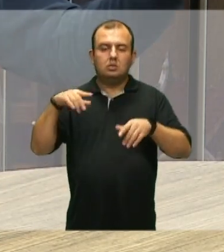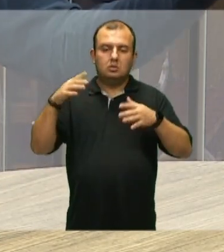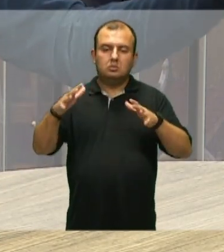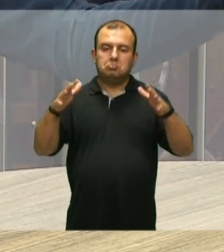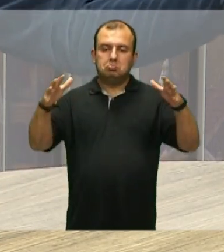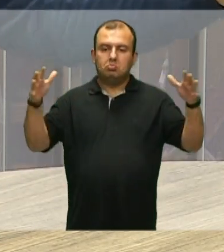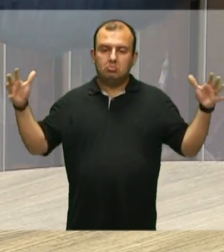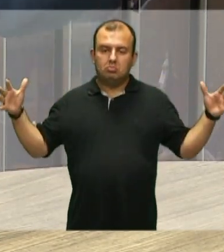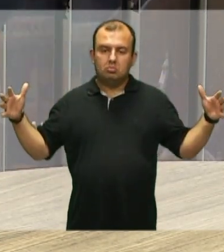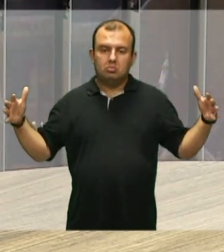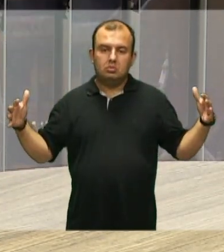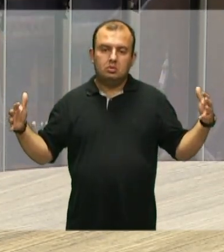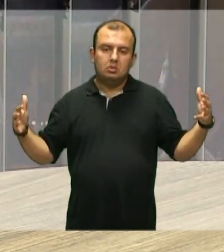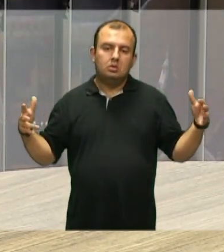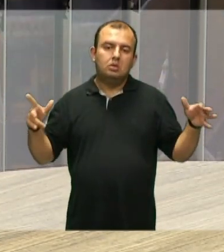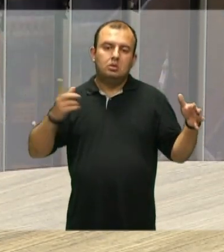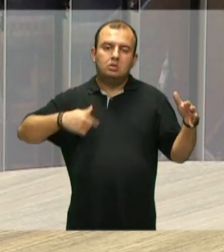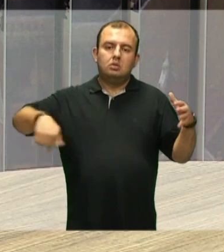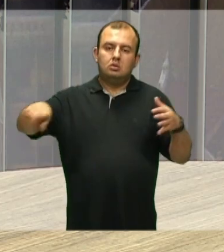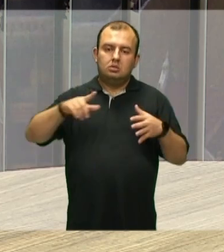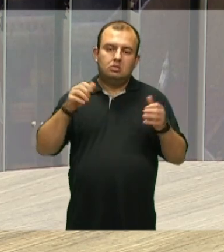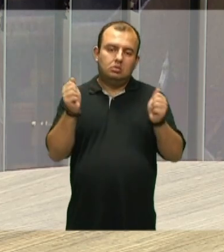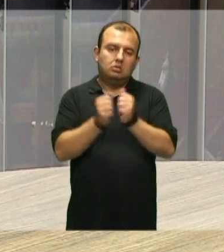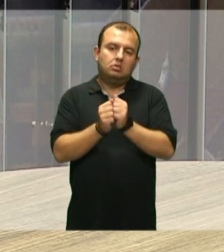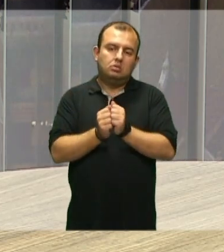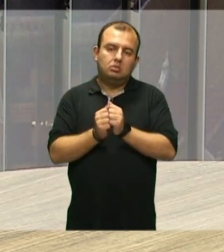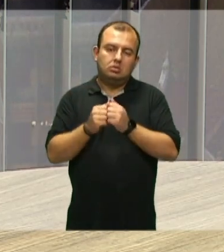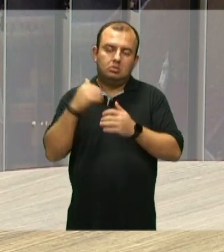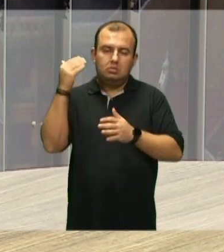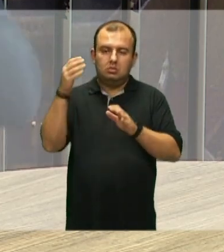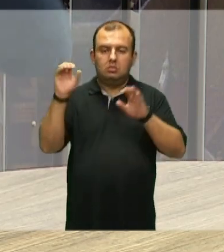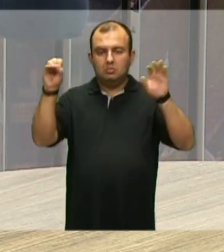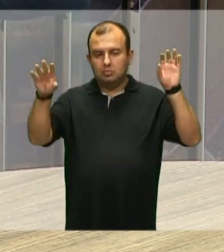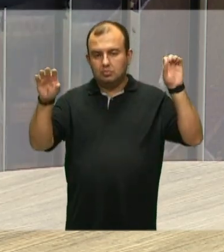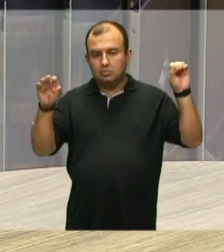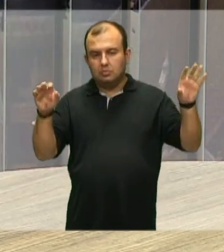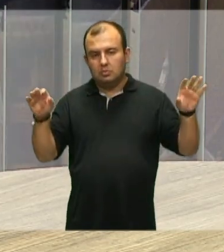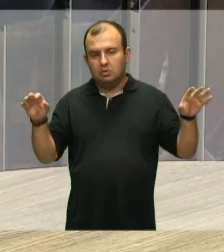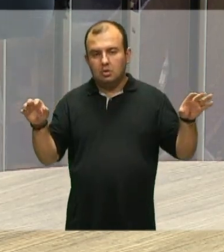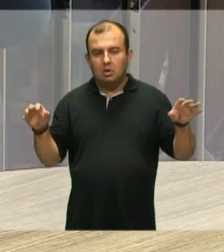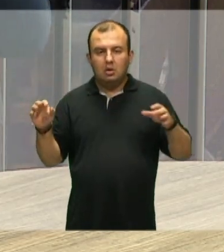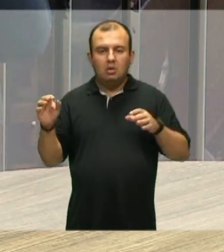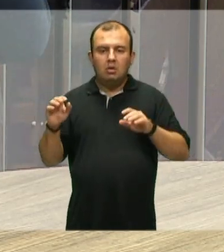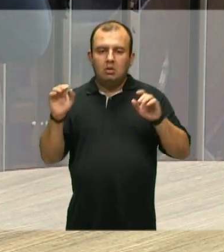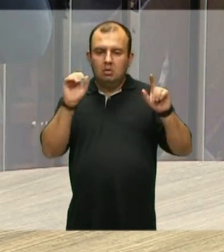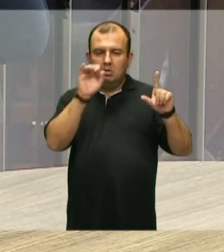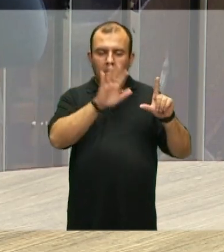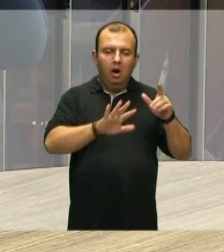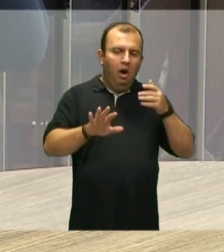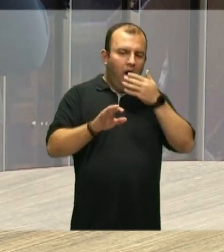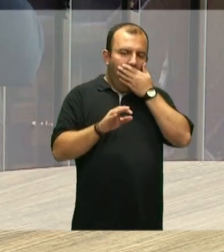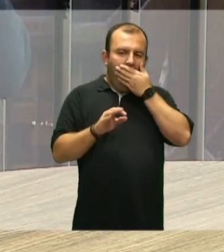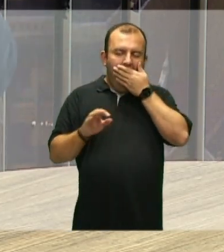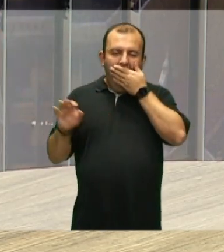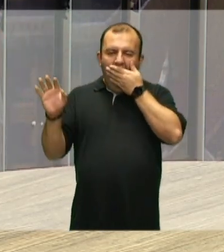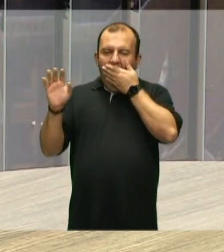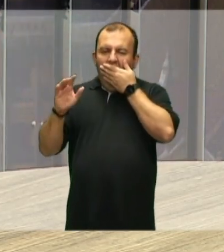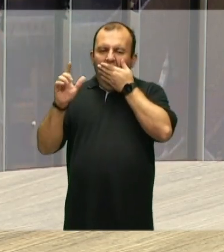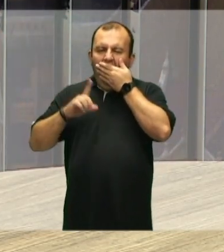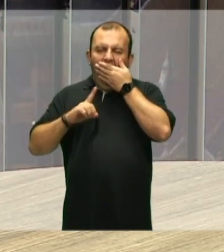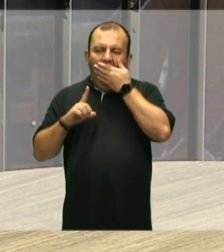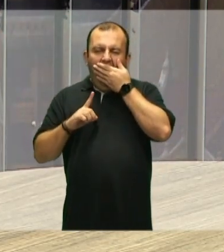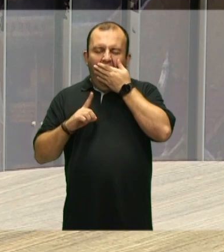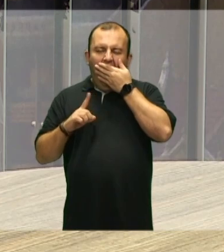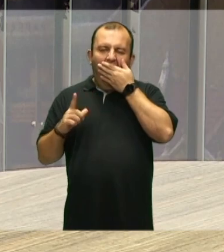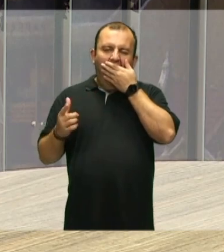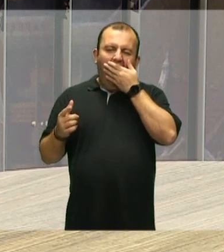crescendo e daqui a pouco ela já faz parte da obra, que é quando a gente chega nas projeções. Nós temos alguns quadros em cena, que é para emular